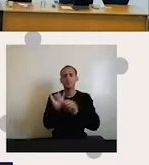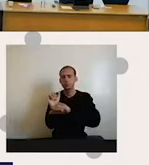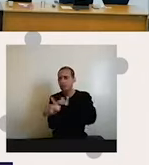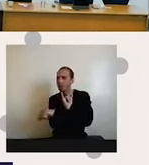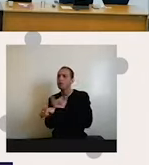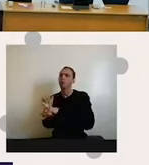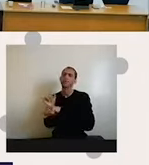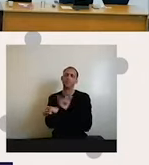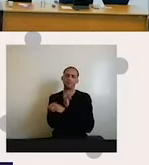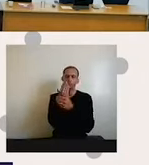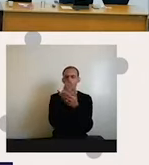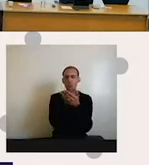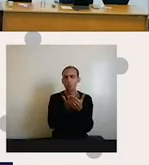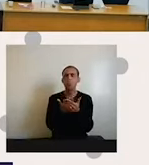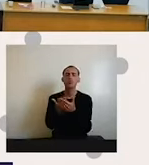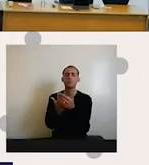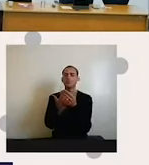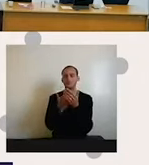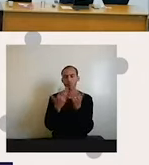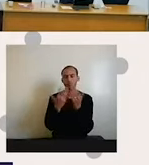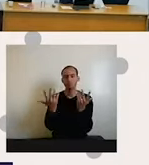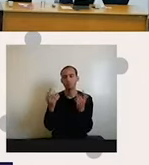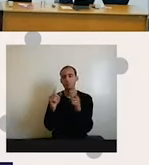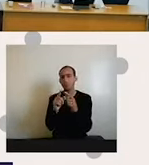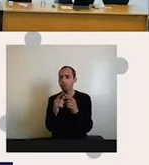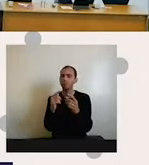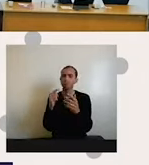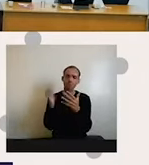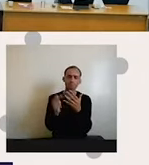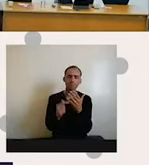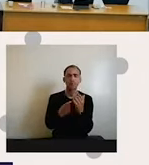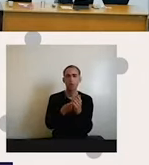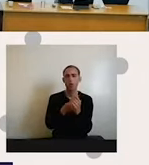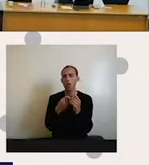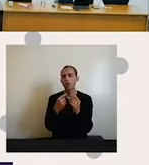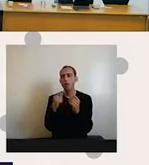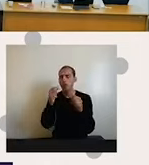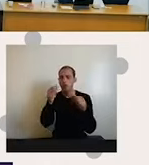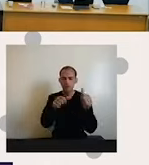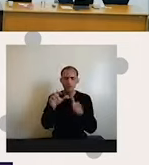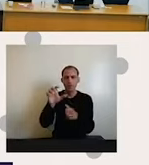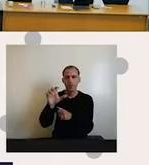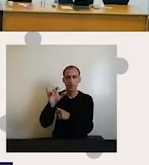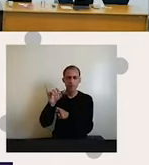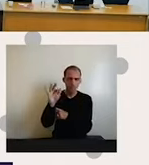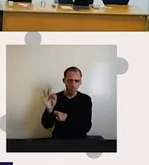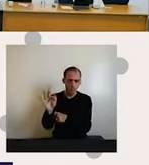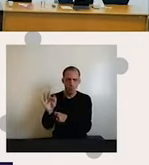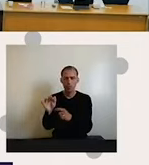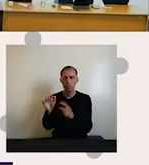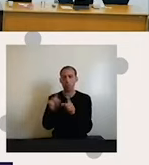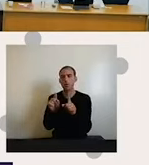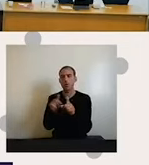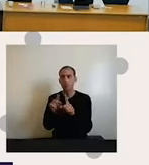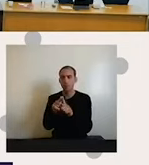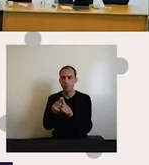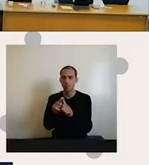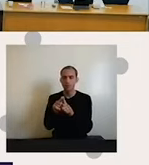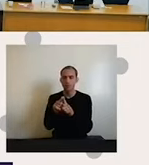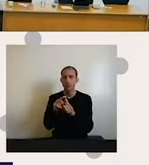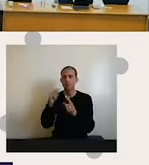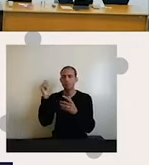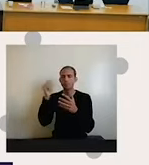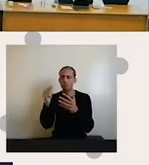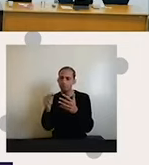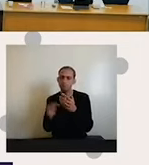classificação a classificação internacional de funcionalidade, incapacidade e saúde, que vai me falar justamente sobre como que essa